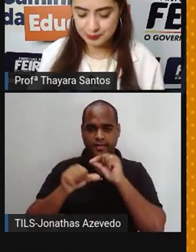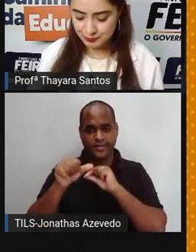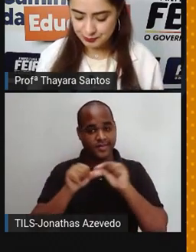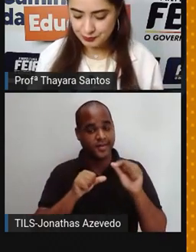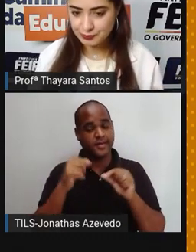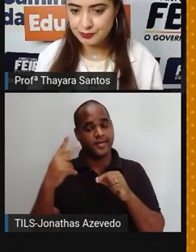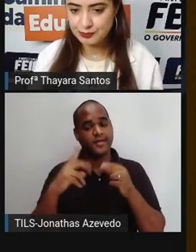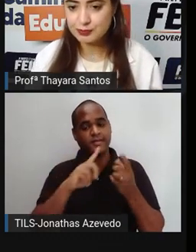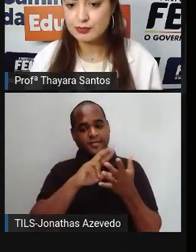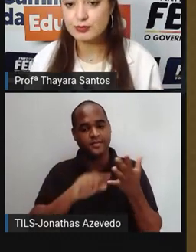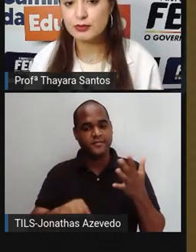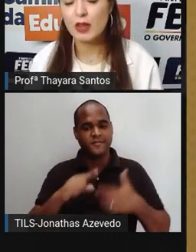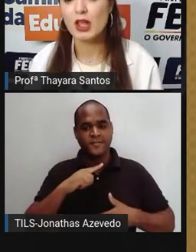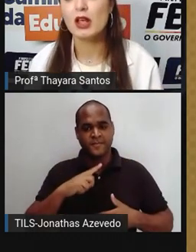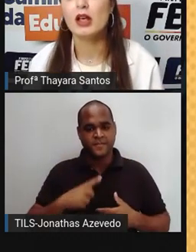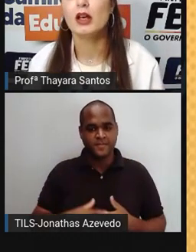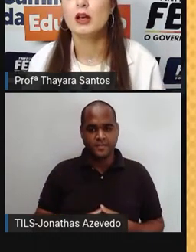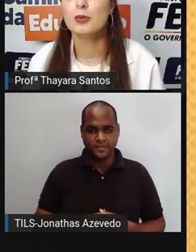matéria